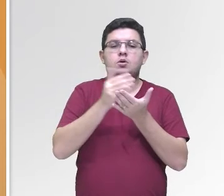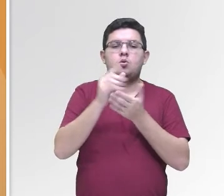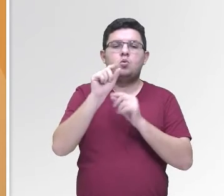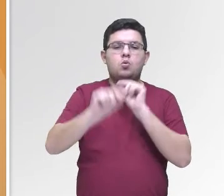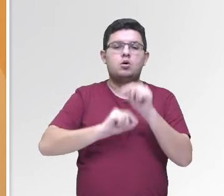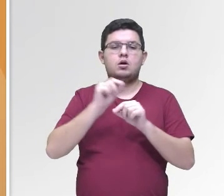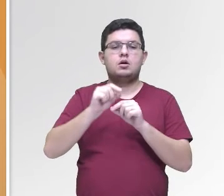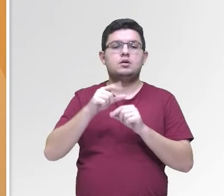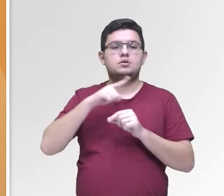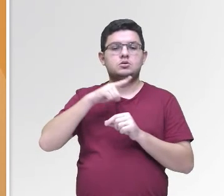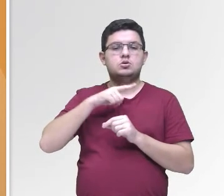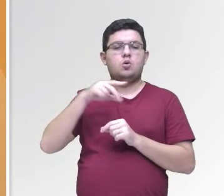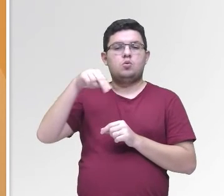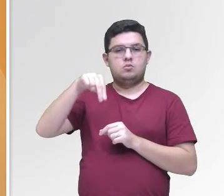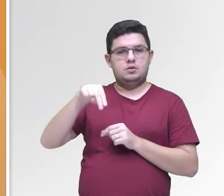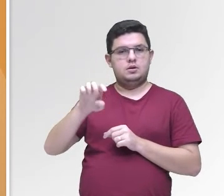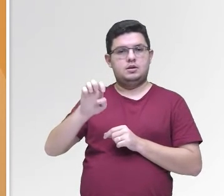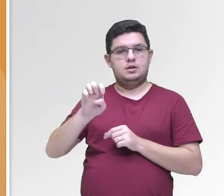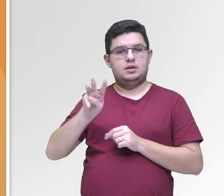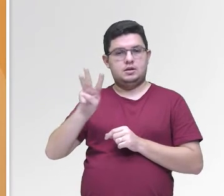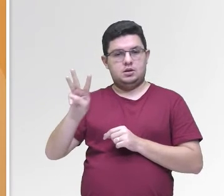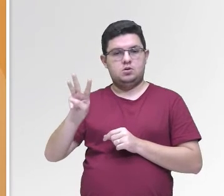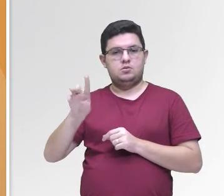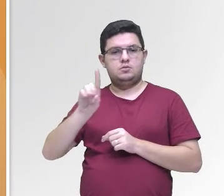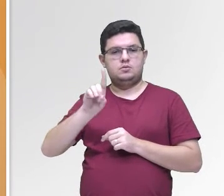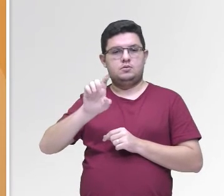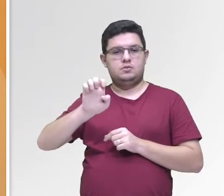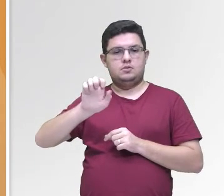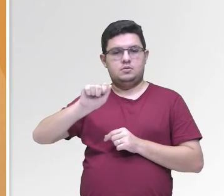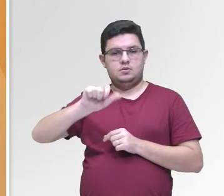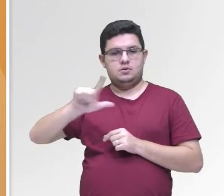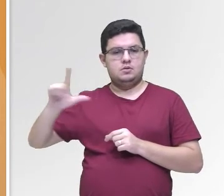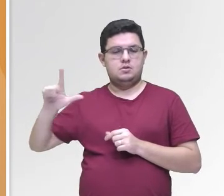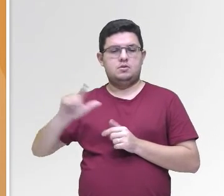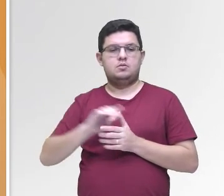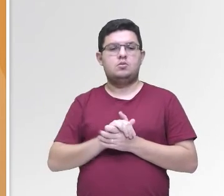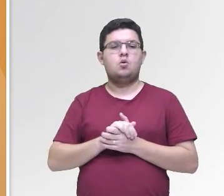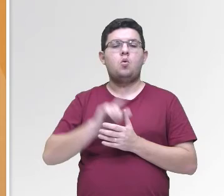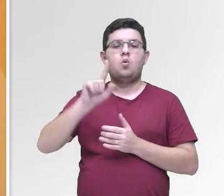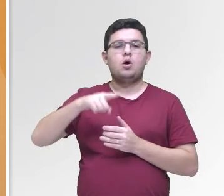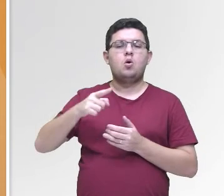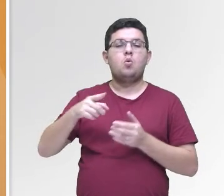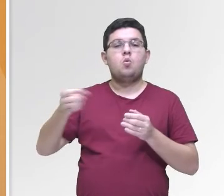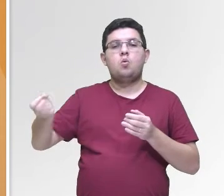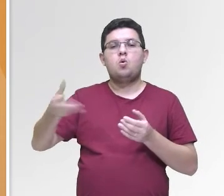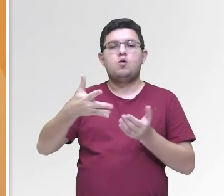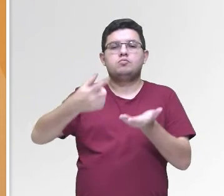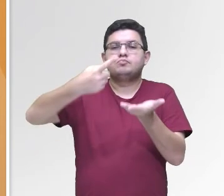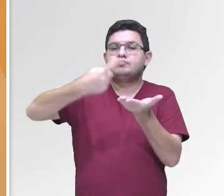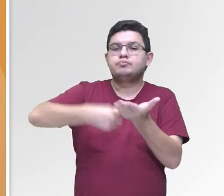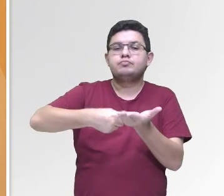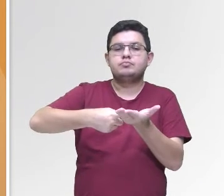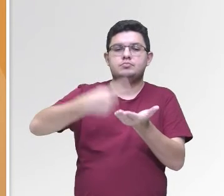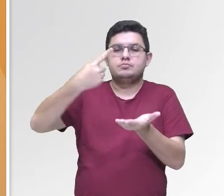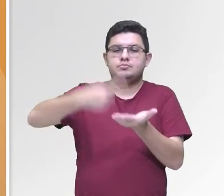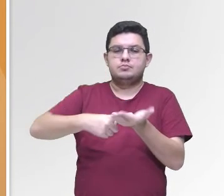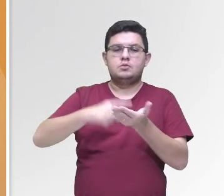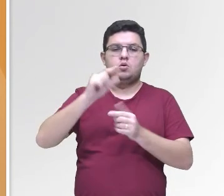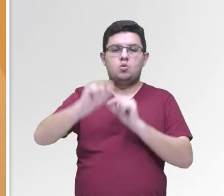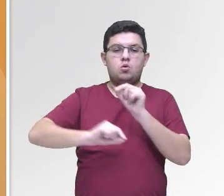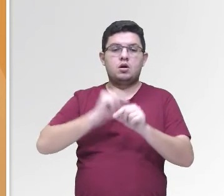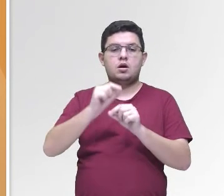o New Deal, traduzindo aí no português o novo acordo, tá? Esse novo acordo,